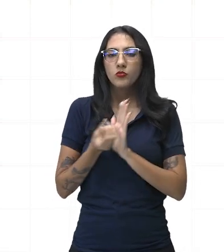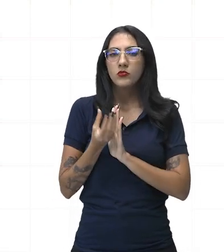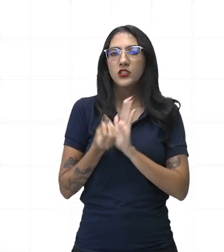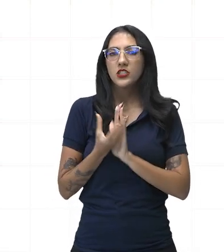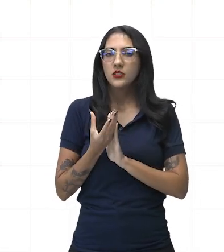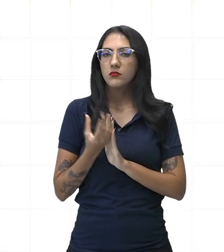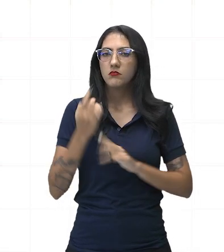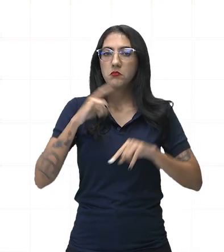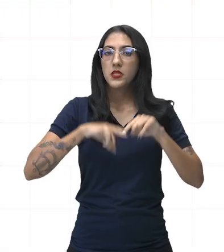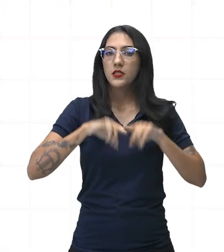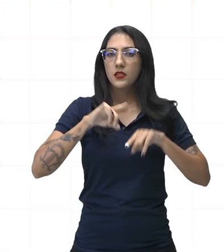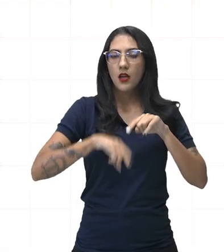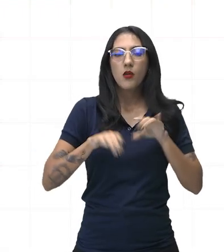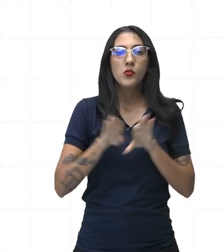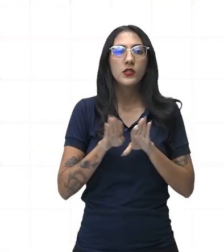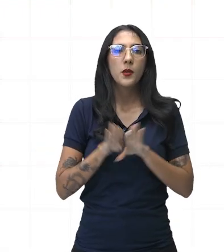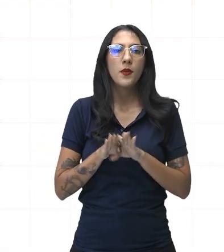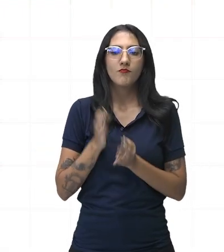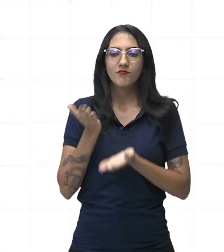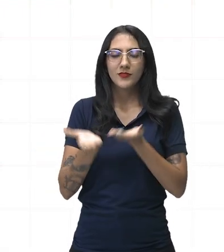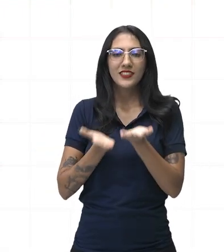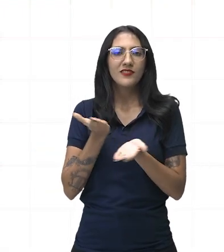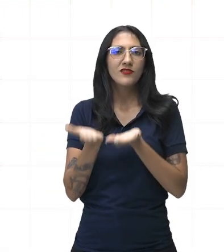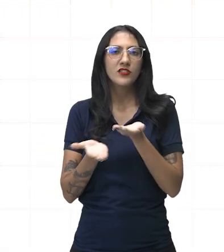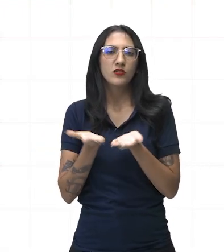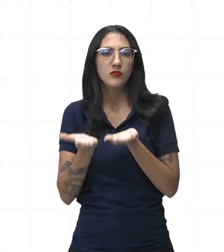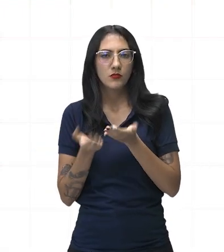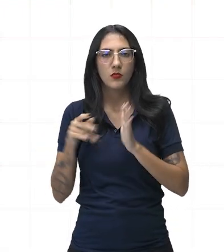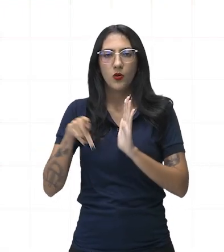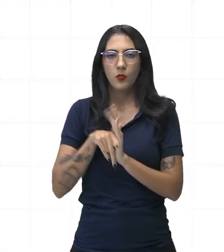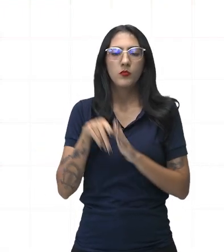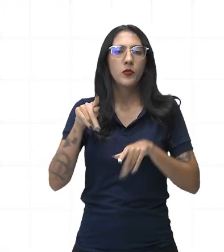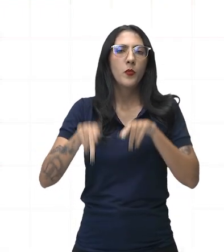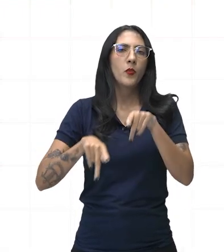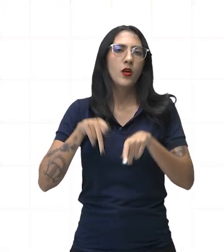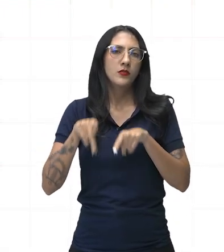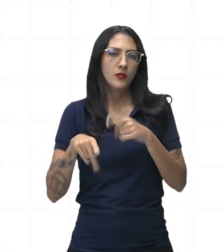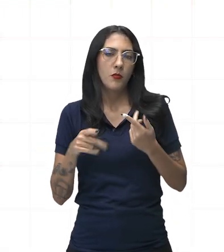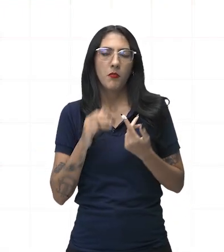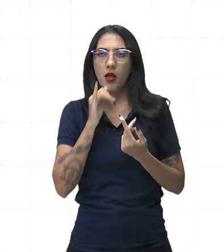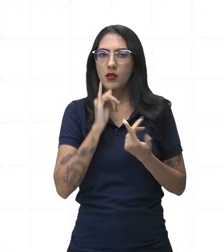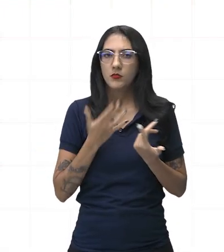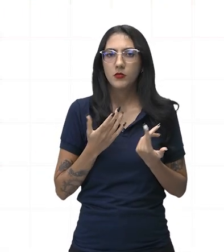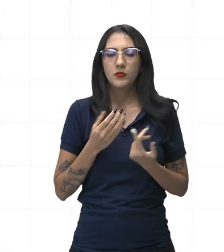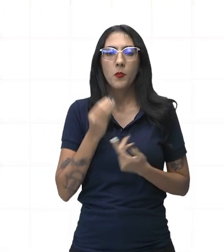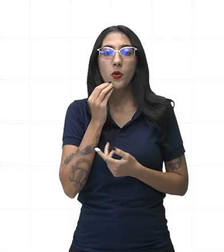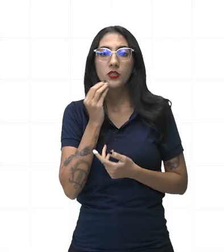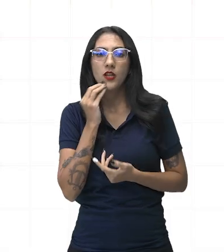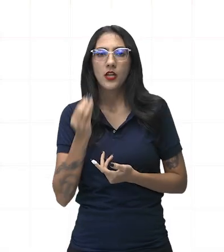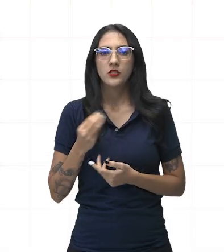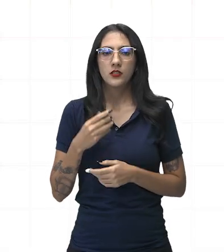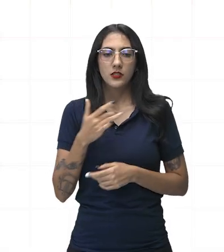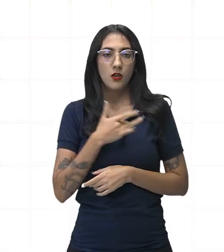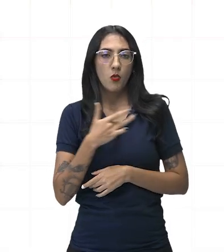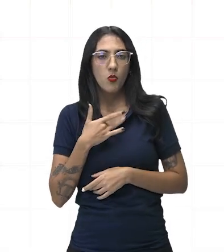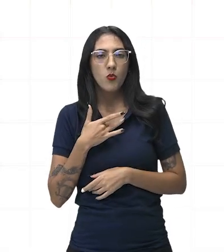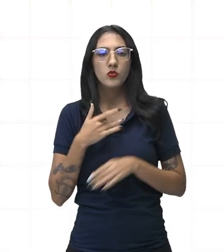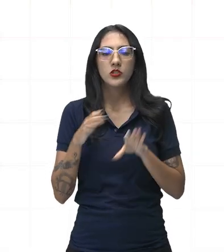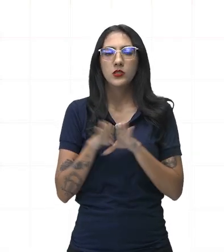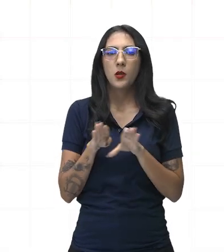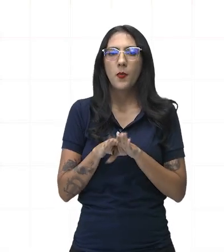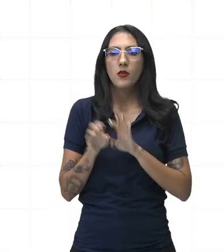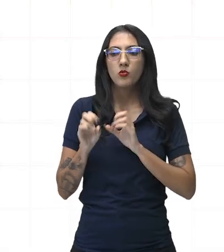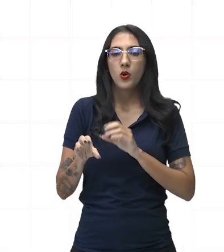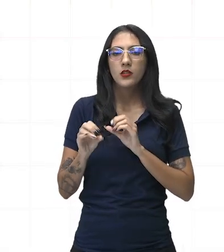de produtos, né, quanto de serviços aí para a população, como o acesso à saúde, o